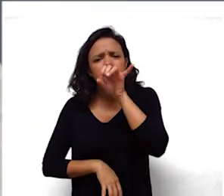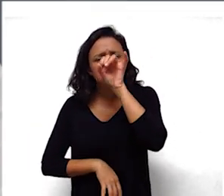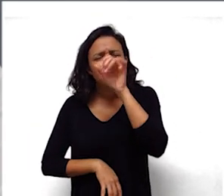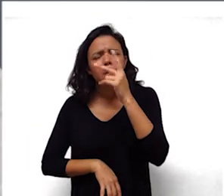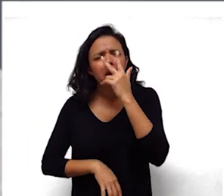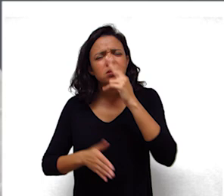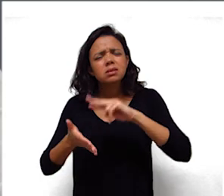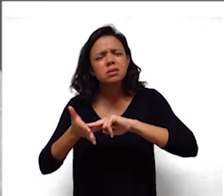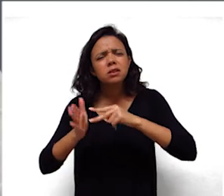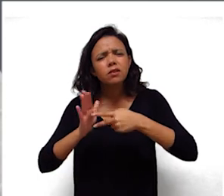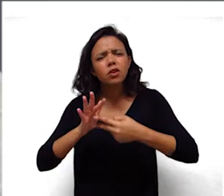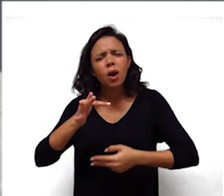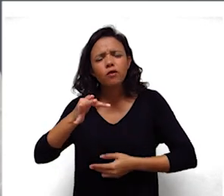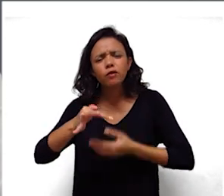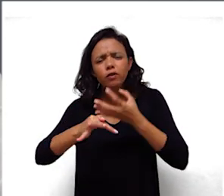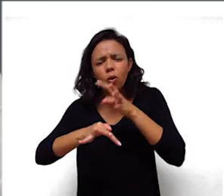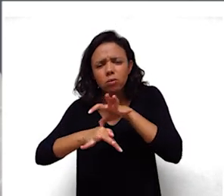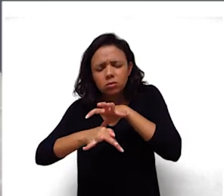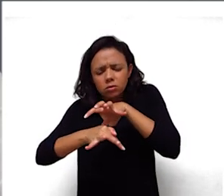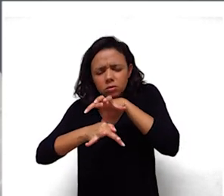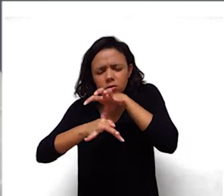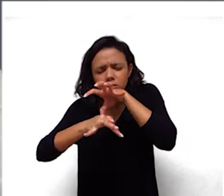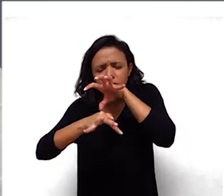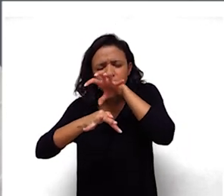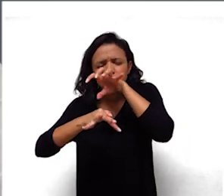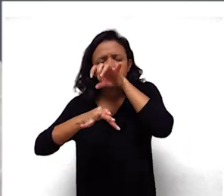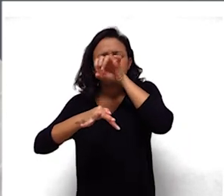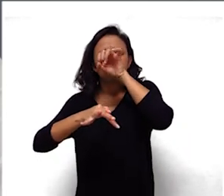respiração? Como se você estivesse cheirando uma flor.